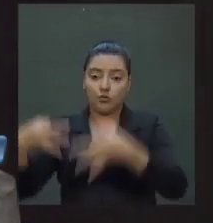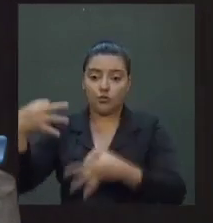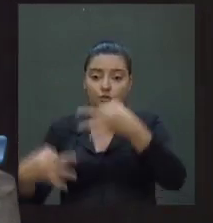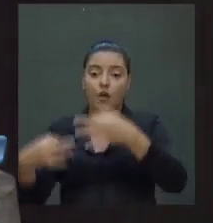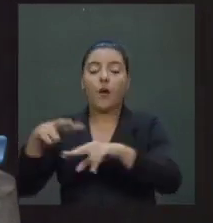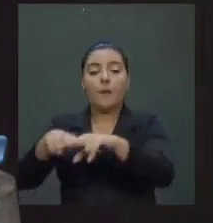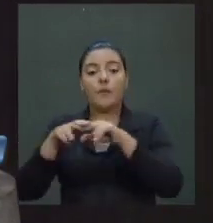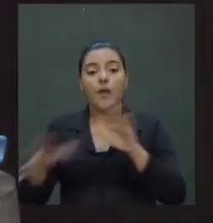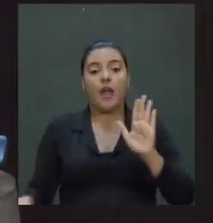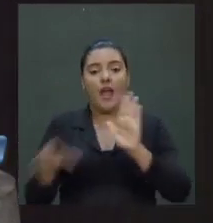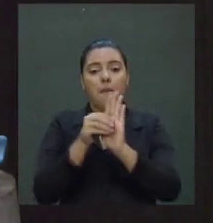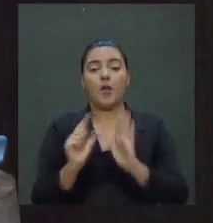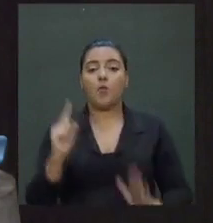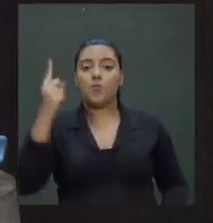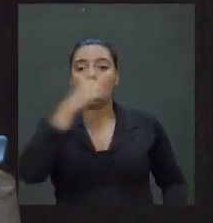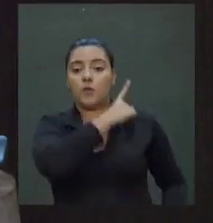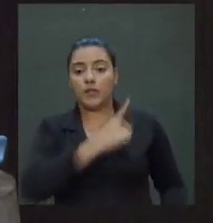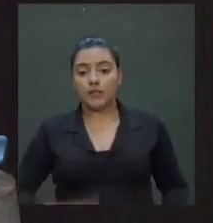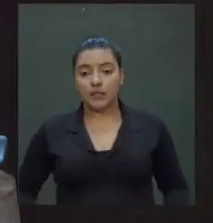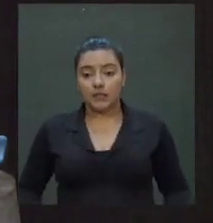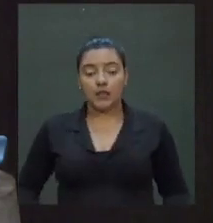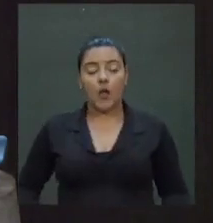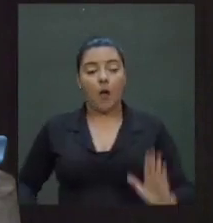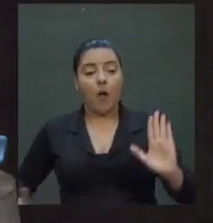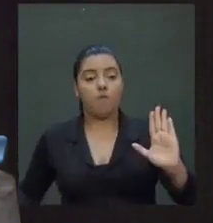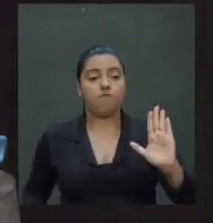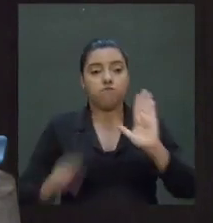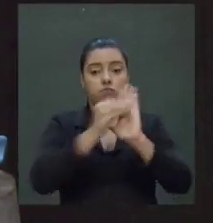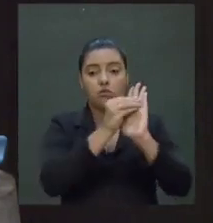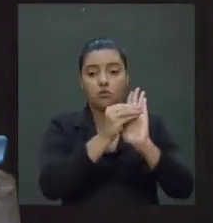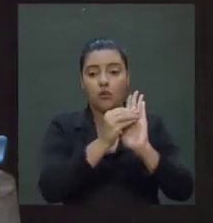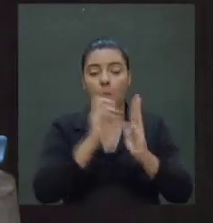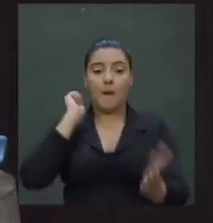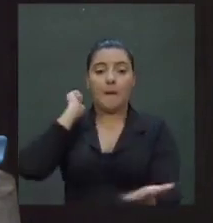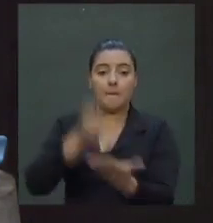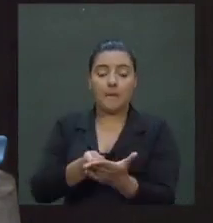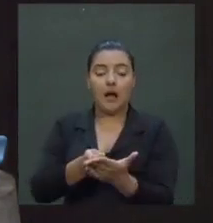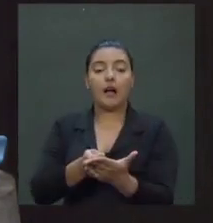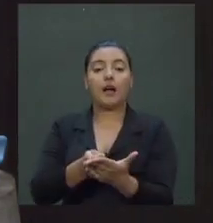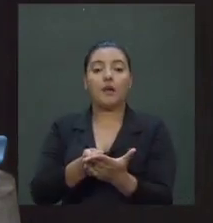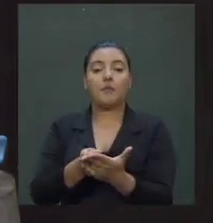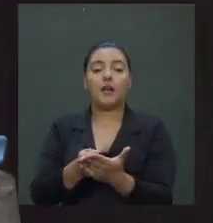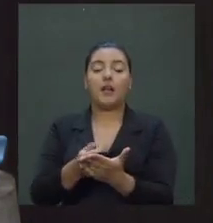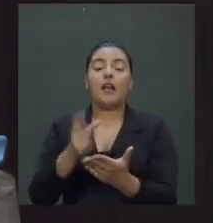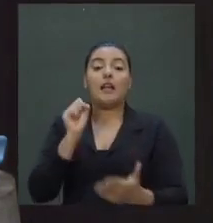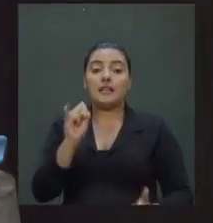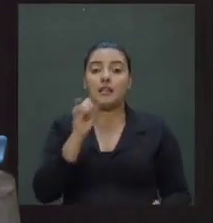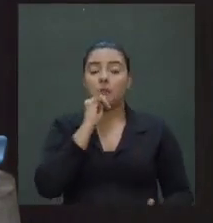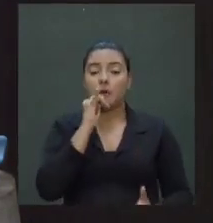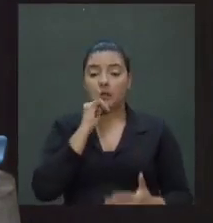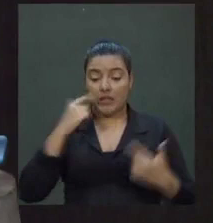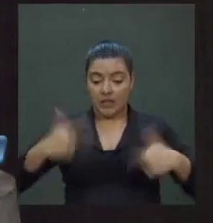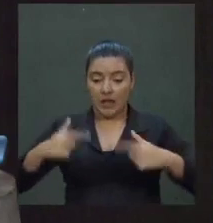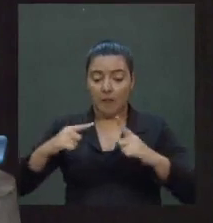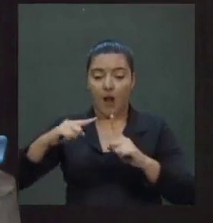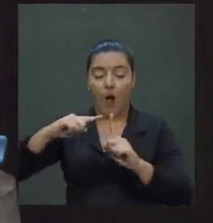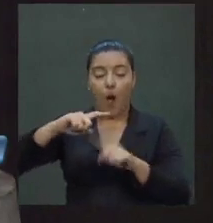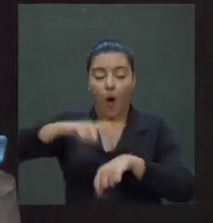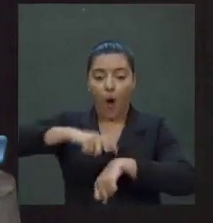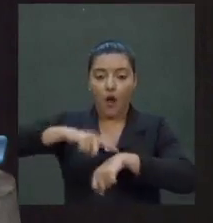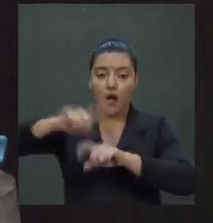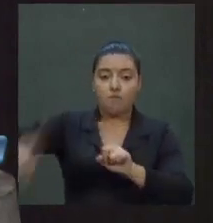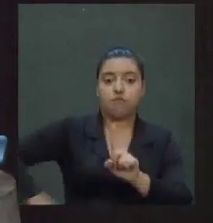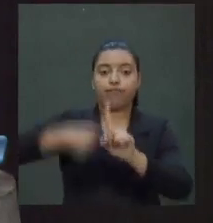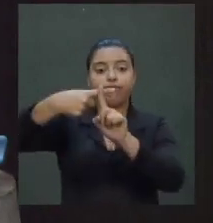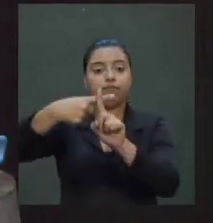uma emenda de um deputado introduziu o pagamento do plantão judiciário numa